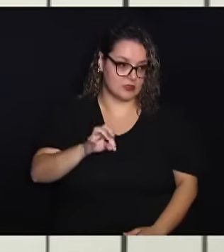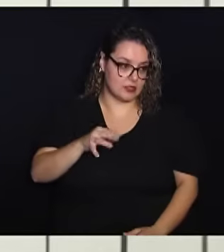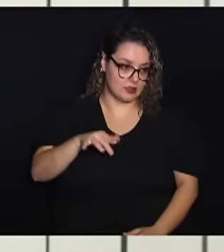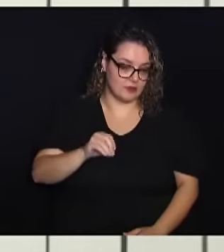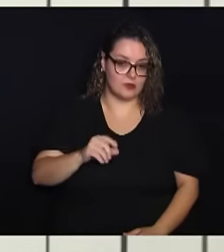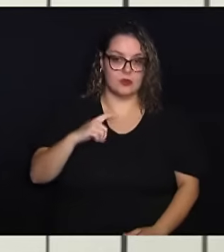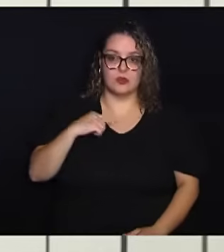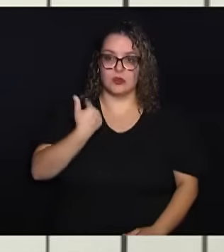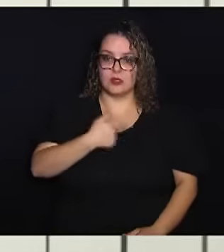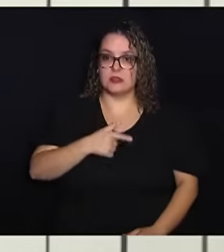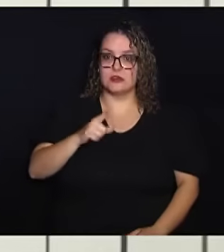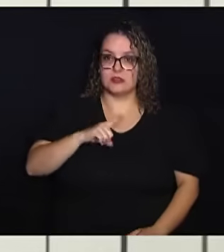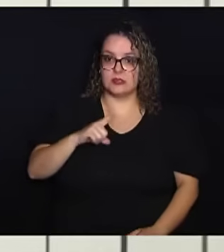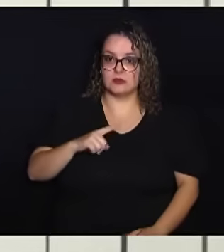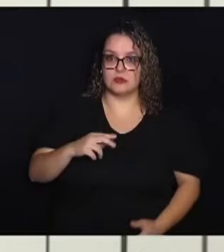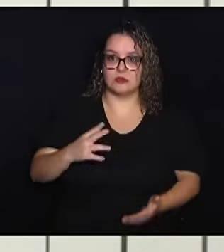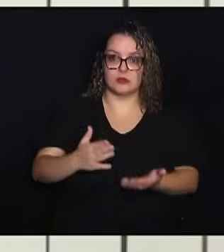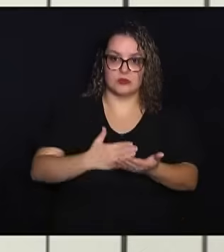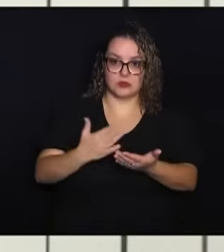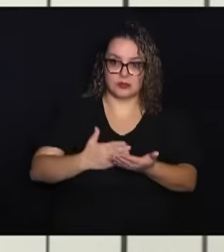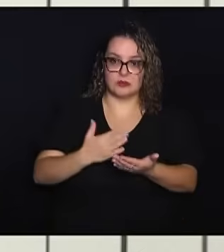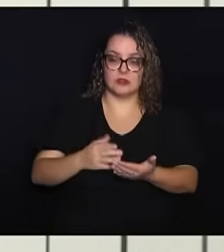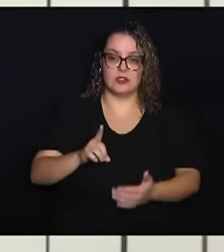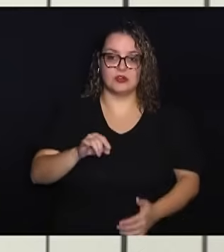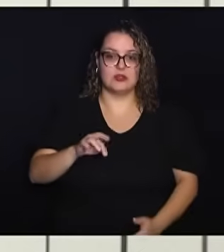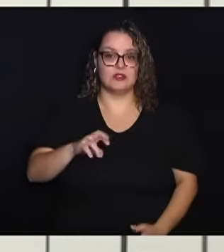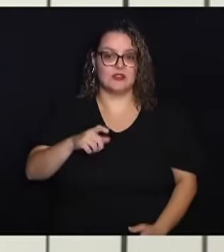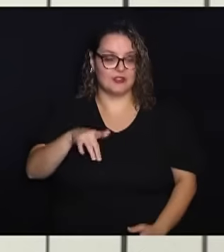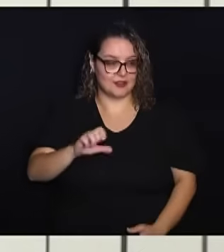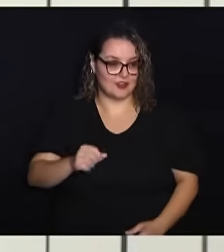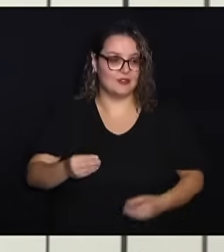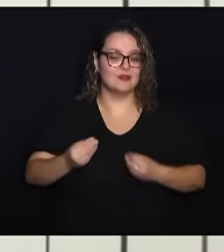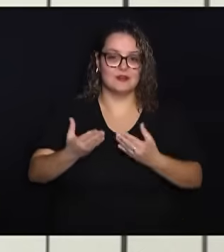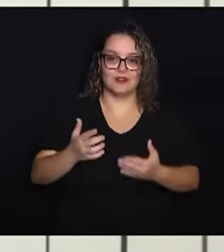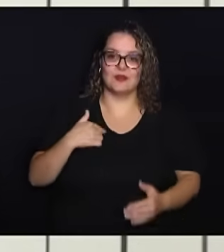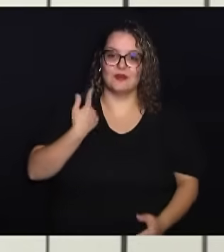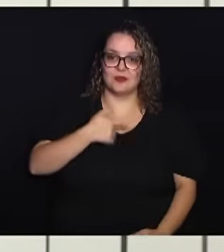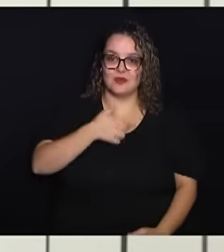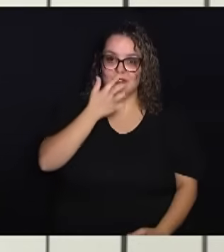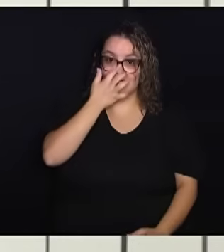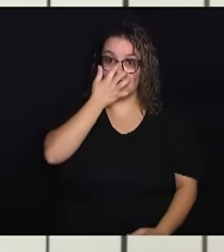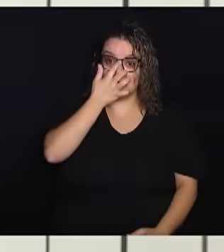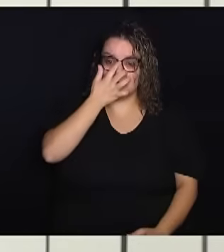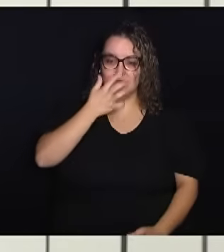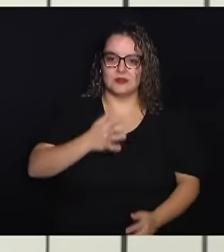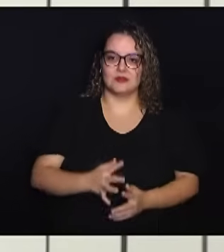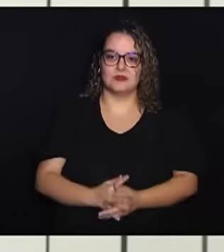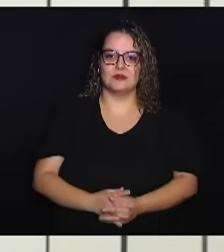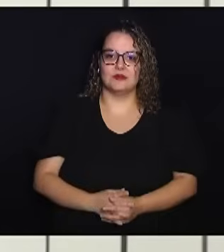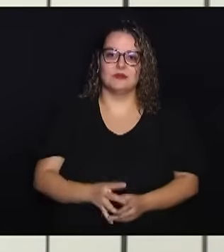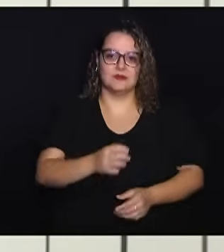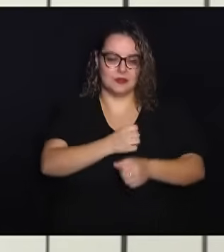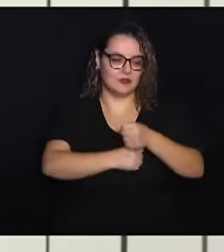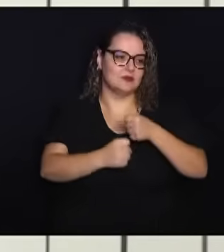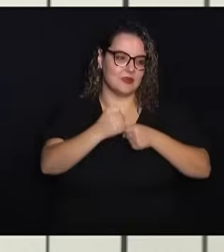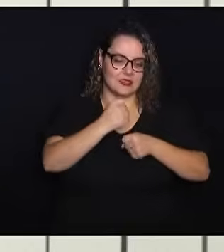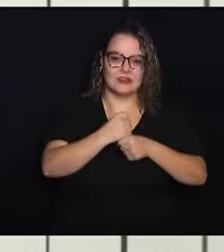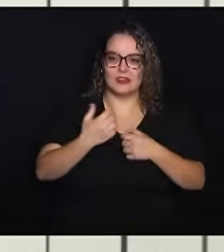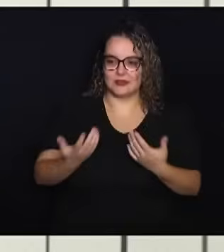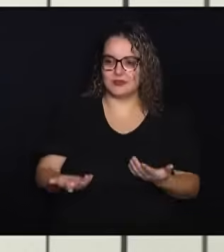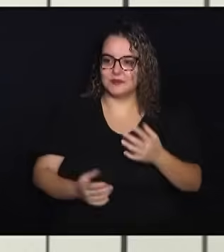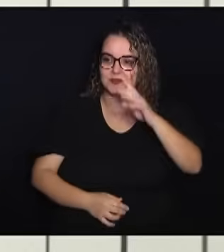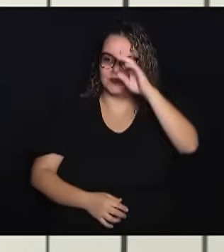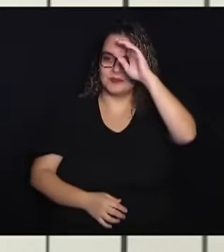na redação o seu livro, a nossa direção trouxe para a gente o ano passado, e assim, a